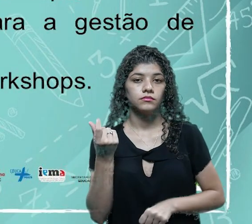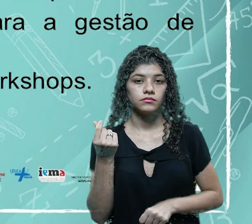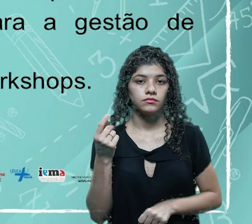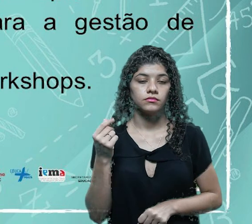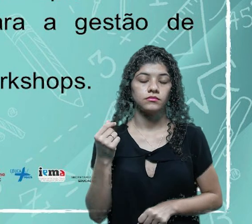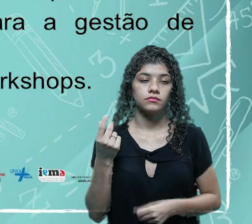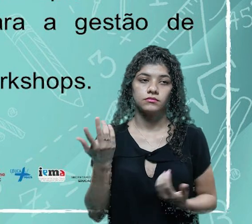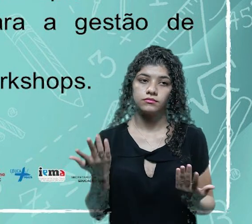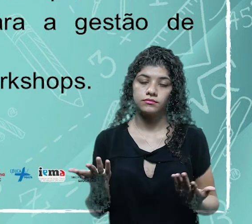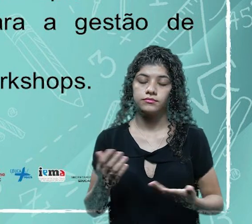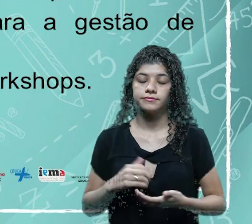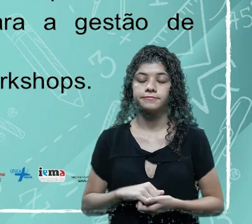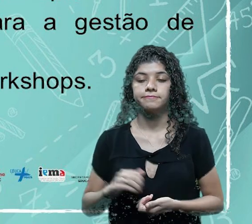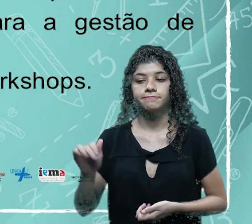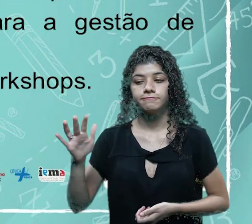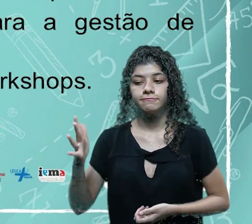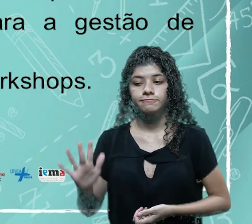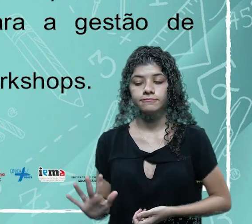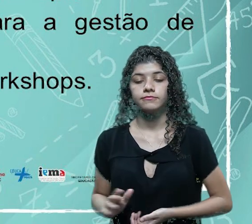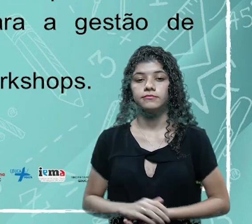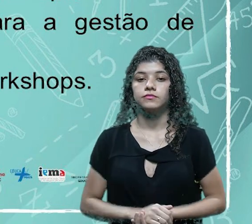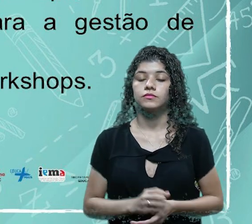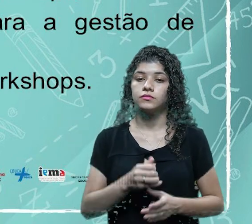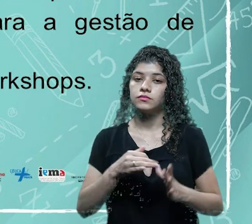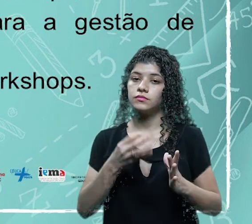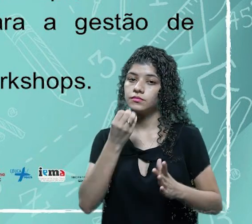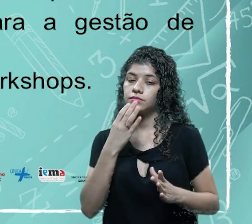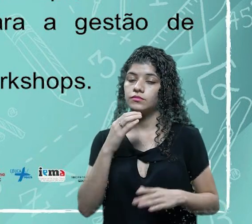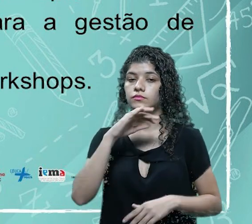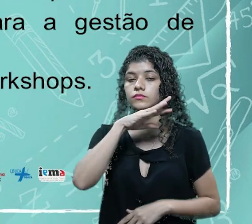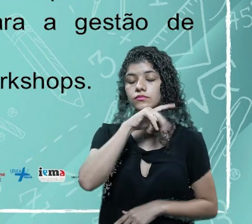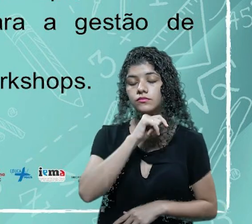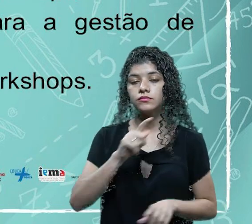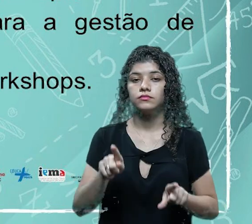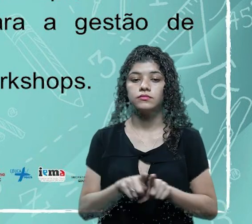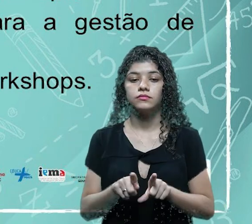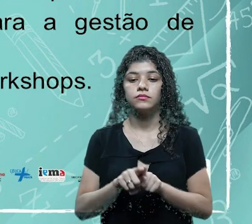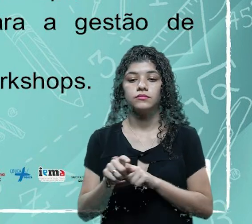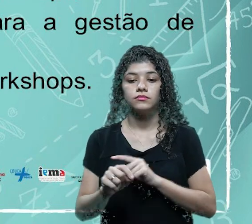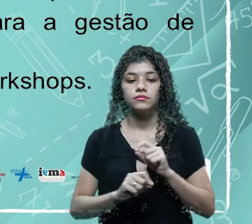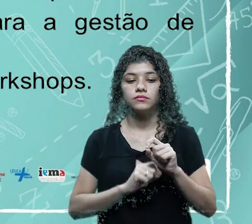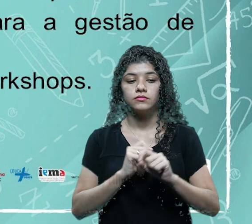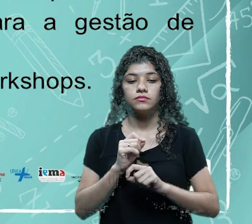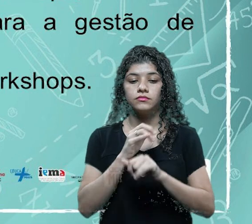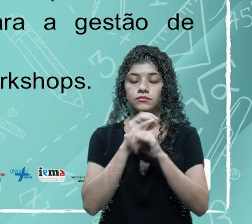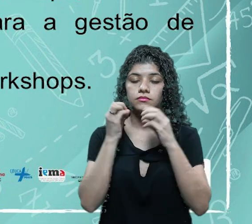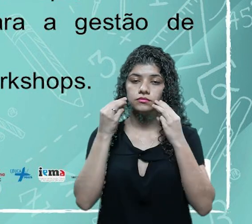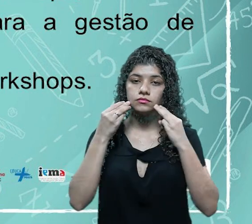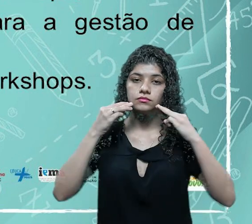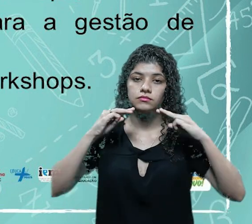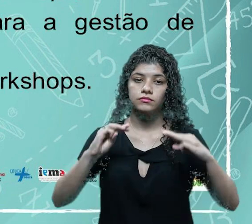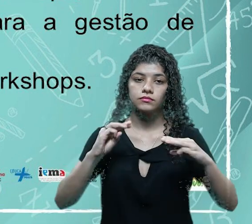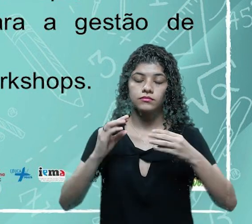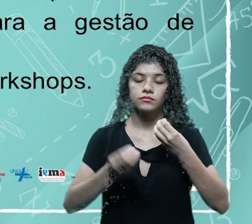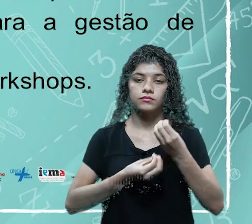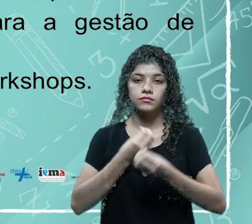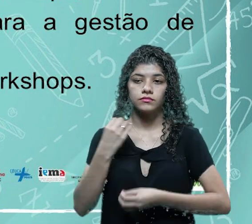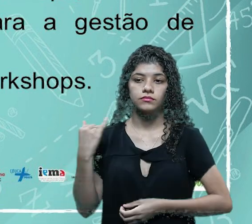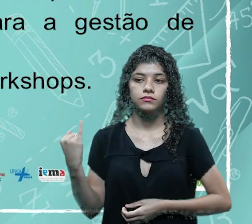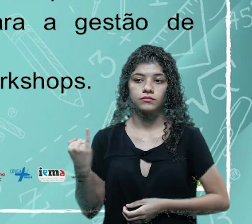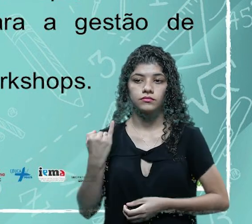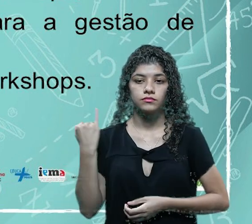bem bom então a gente vai as vantagens e desvantagens de um workshop vimos também a questão do Market